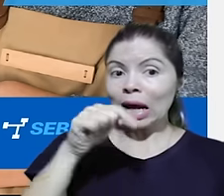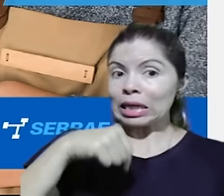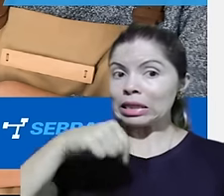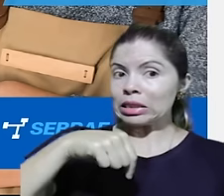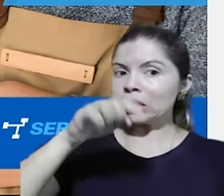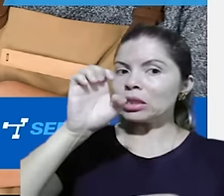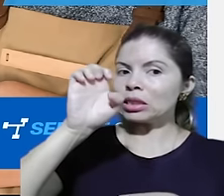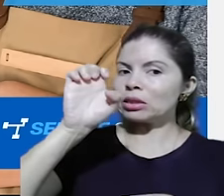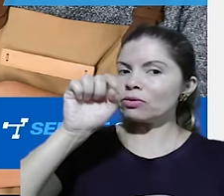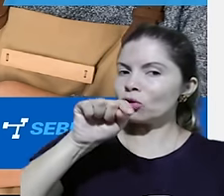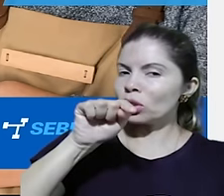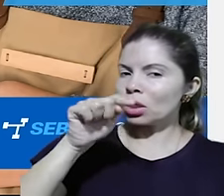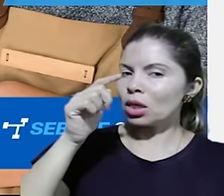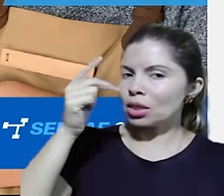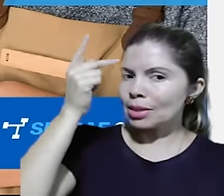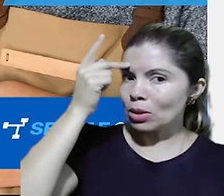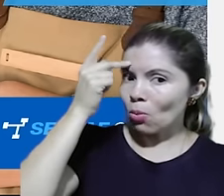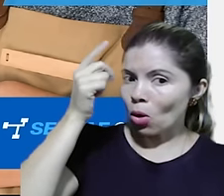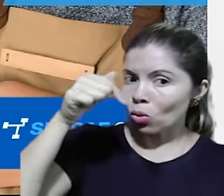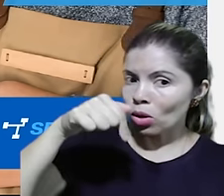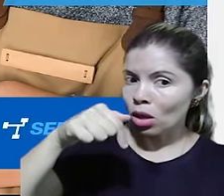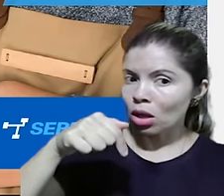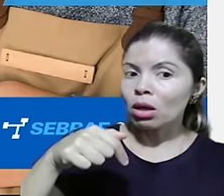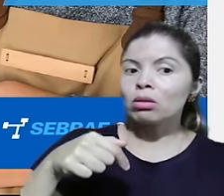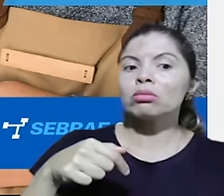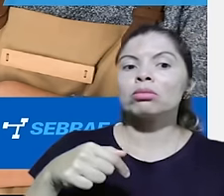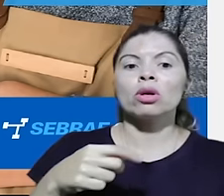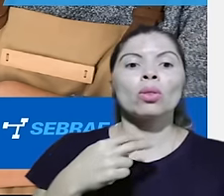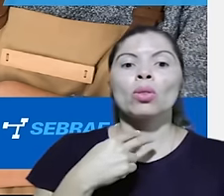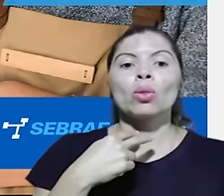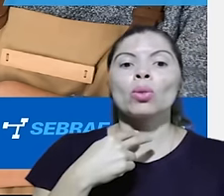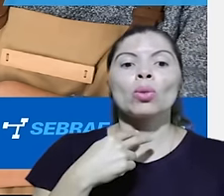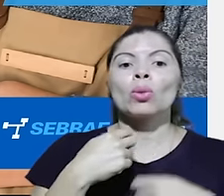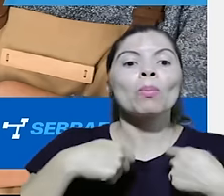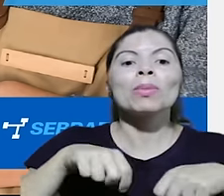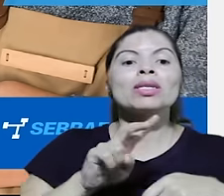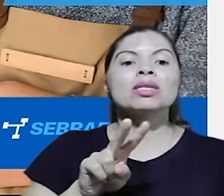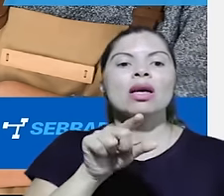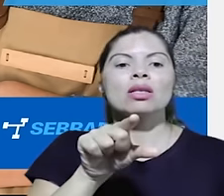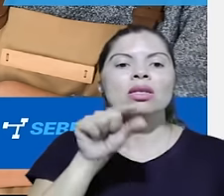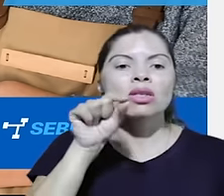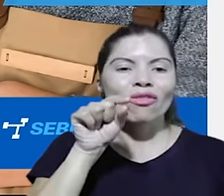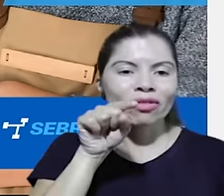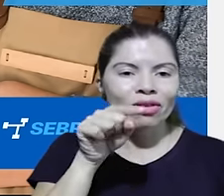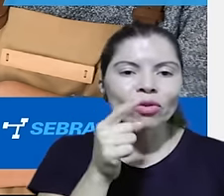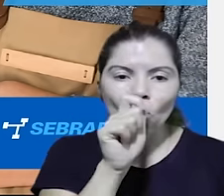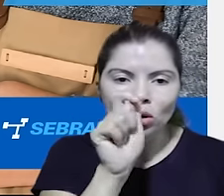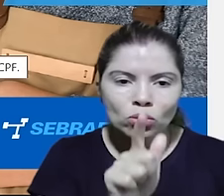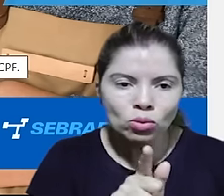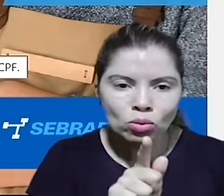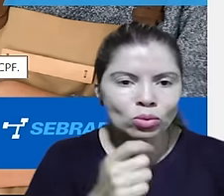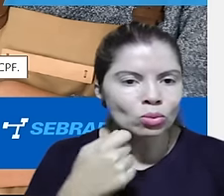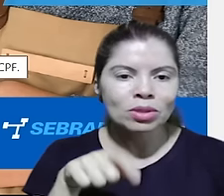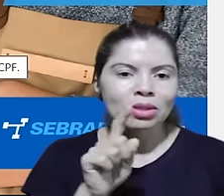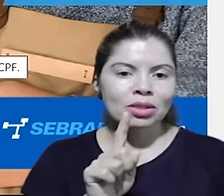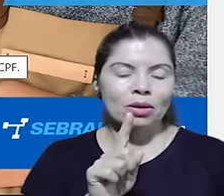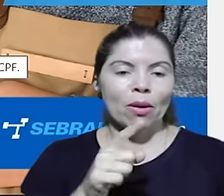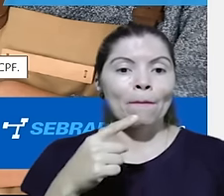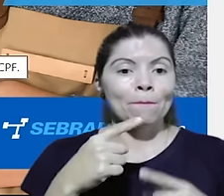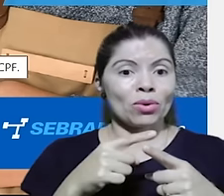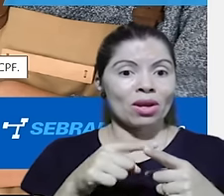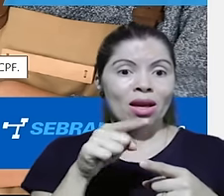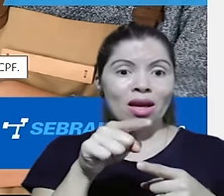Paulo não precisa selecionar esta chave aqui essa chave seletora Por quê Ela faz o sistema